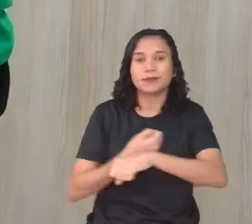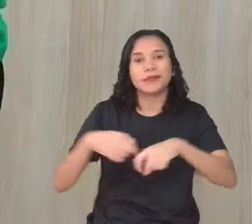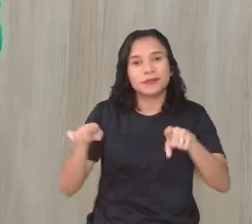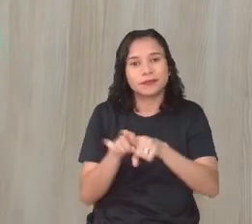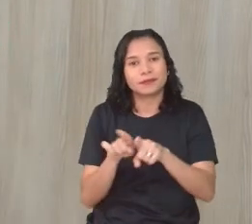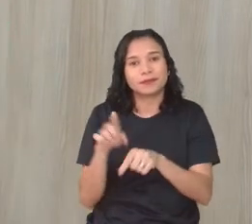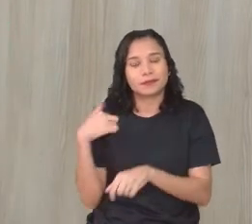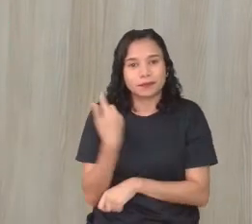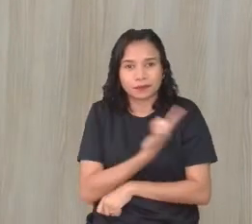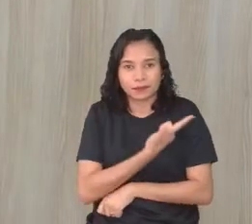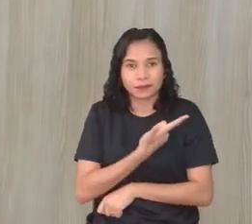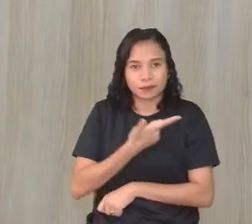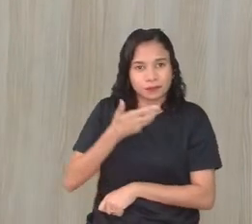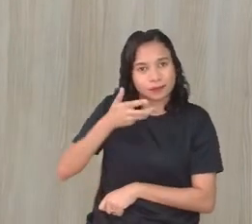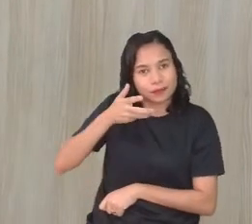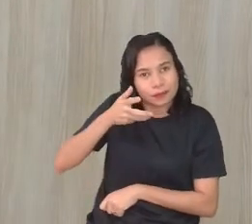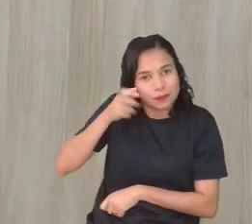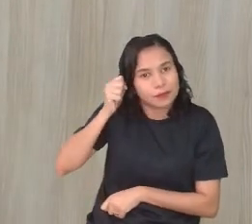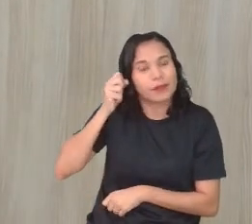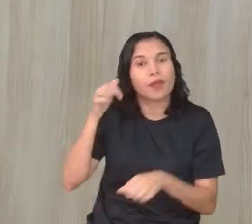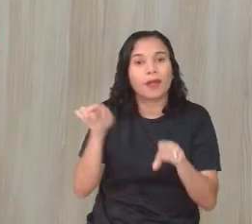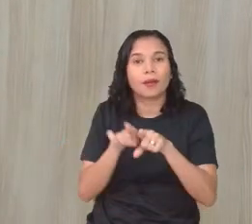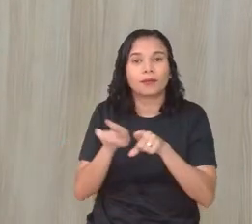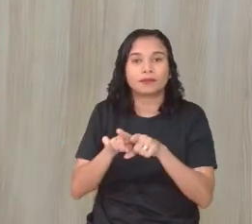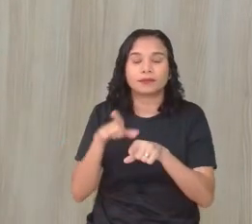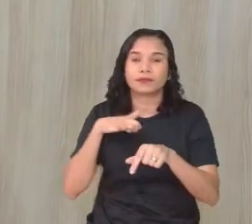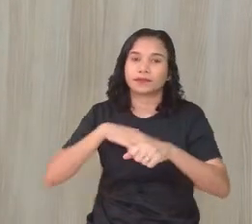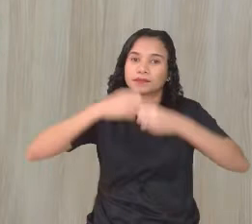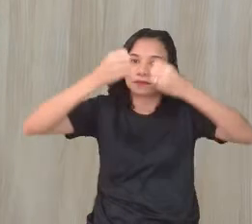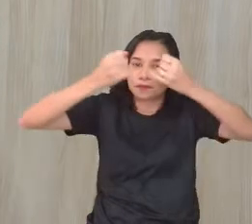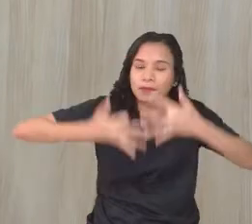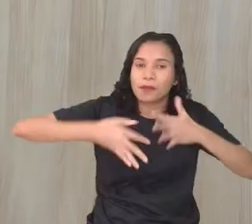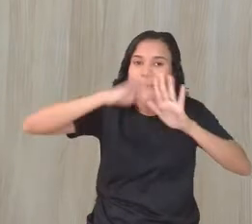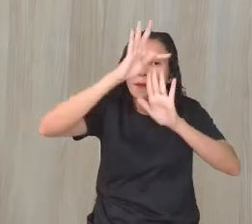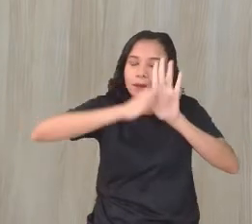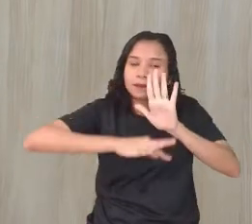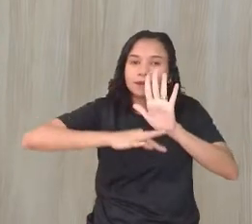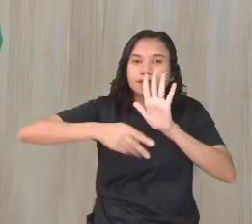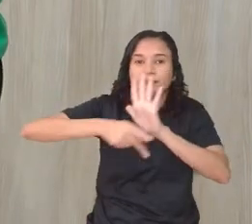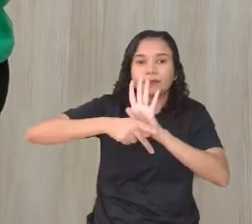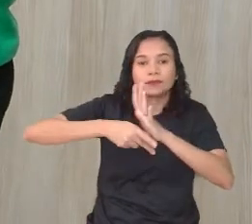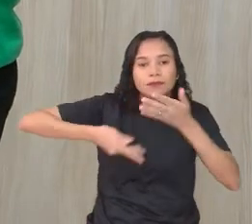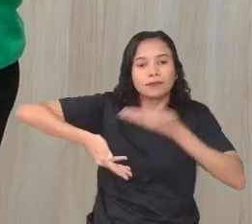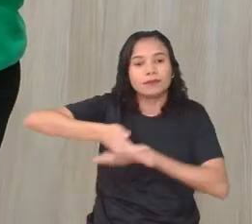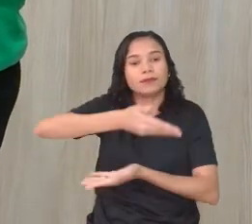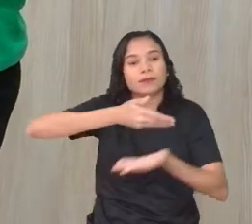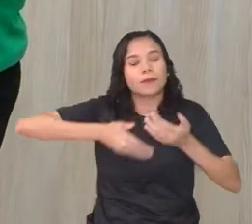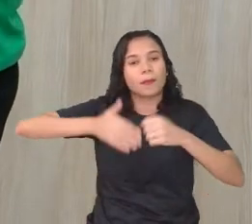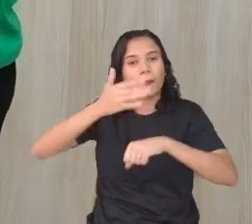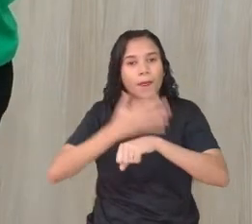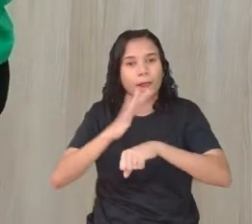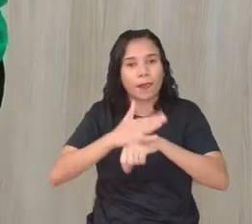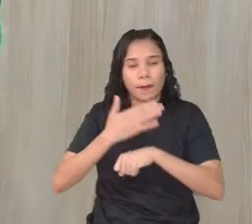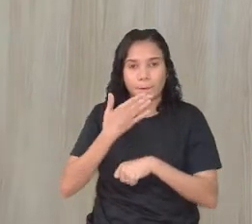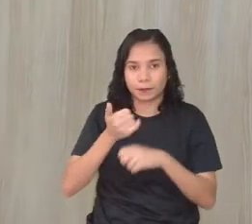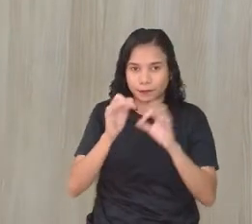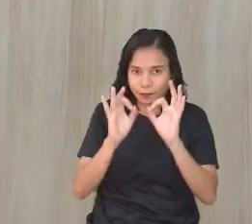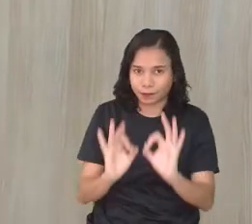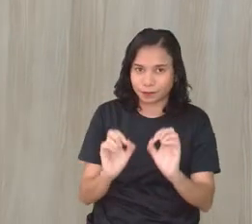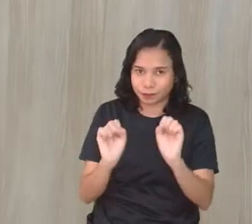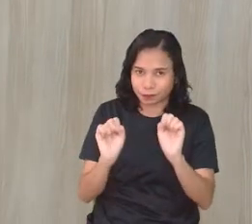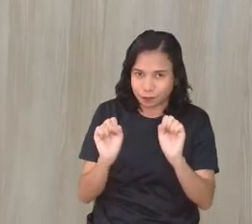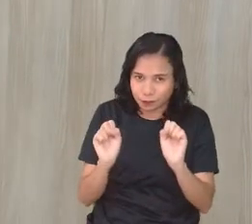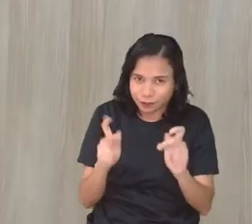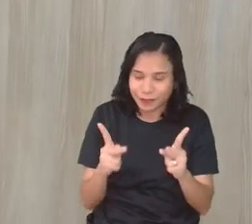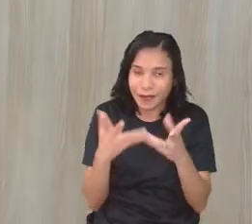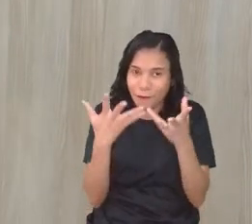nossa escuta, e aí transmitir essa fala, não é? Esse texto oral, dando a nossa argumentação da forma correta, não é?